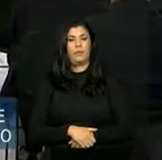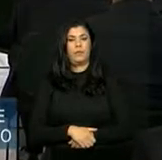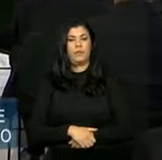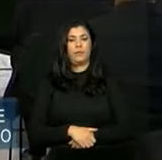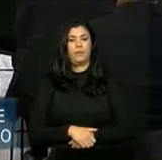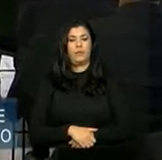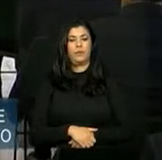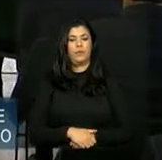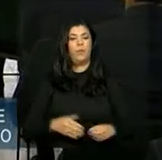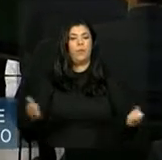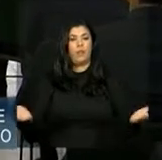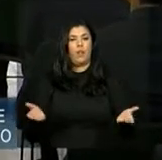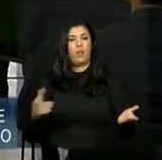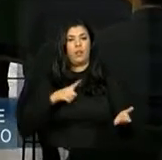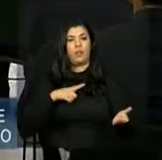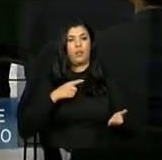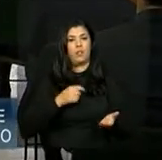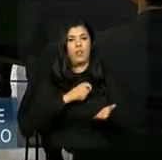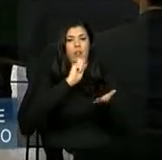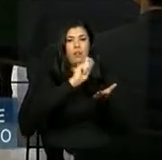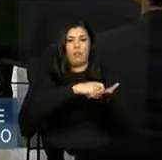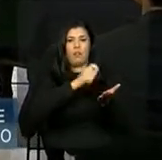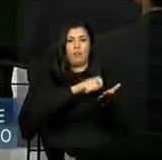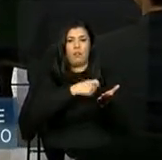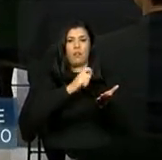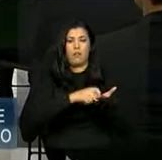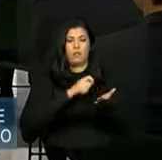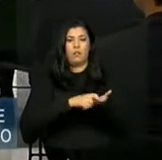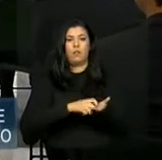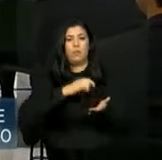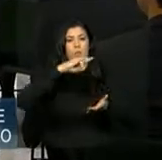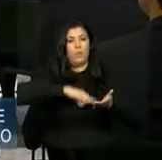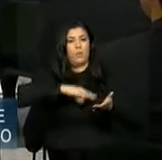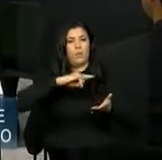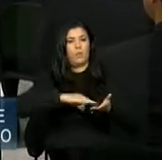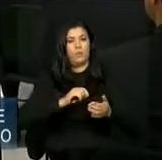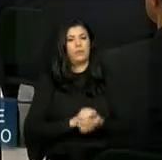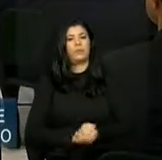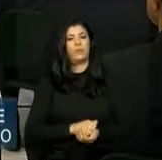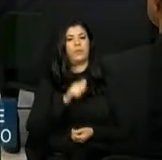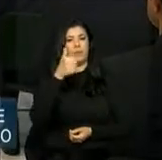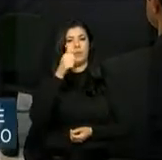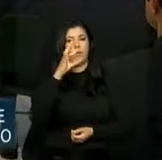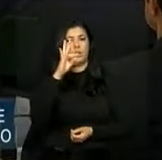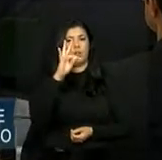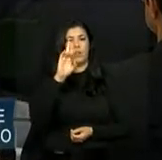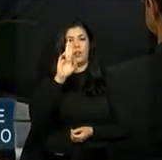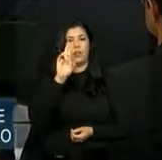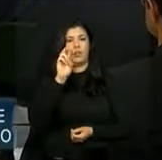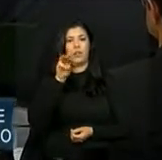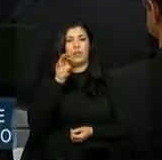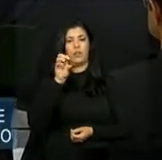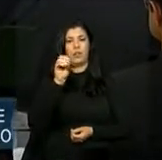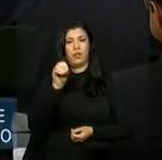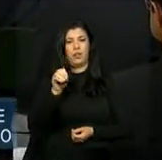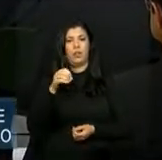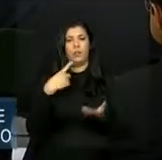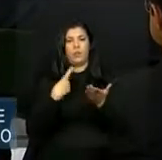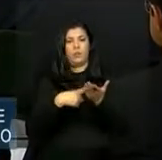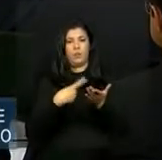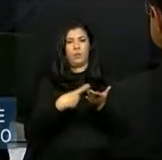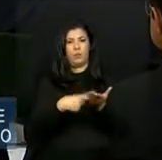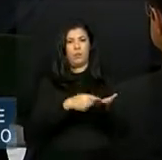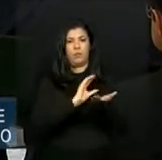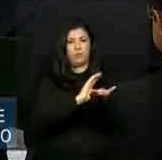E aí mas aí isso agora assinatura dos seguintes atos termo de compromisso para repasse de recursos do